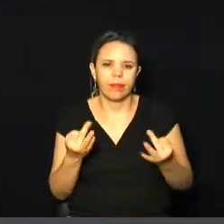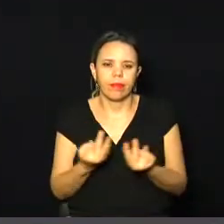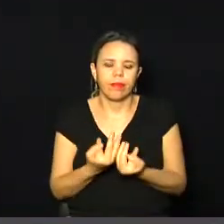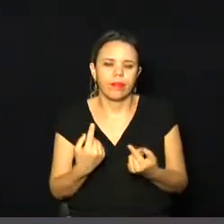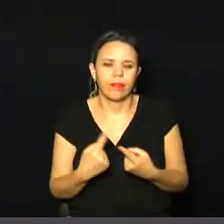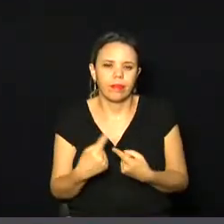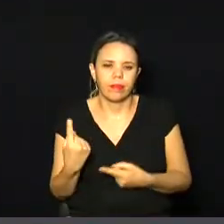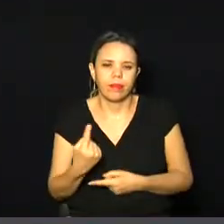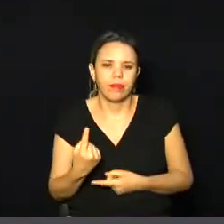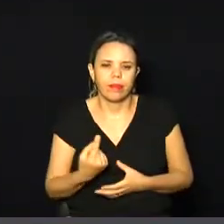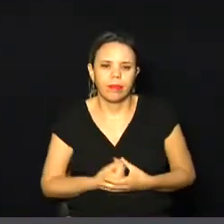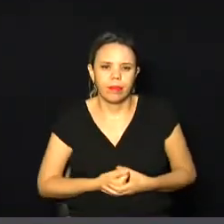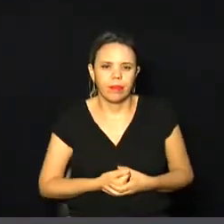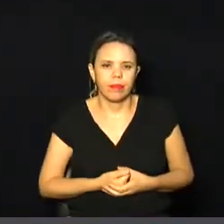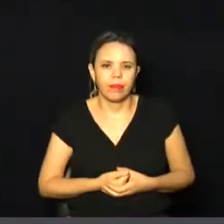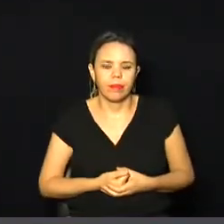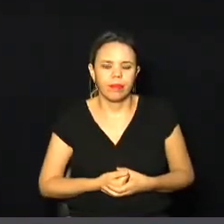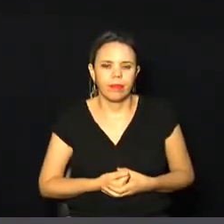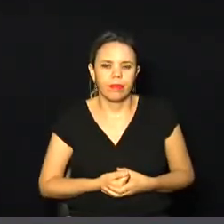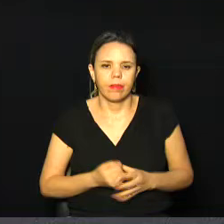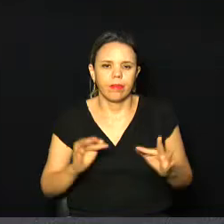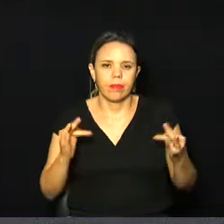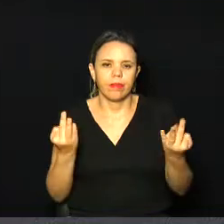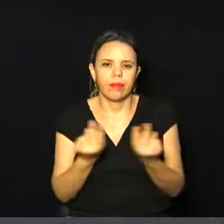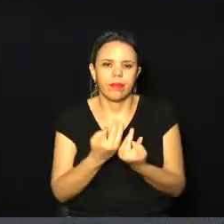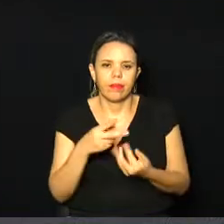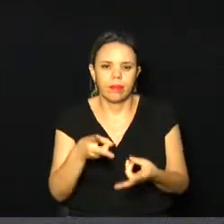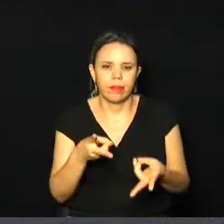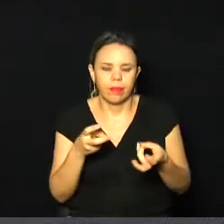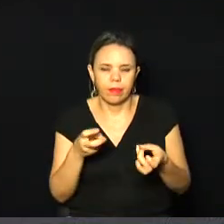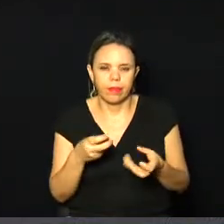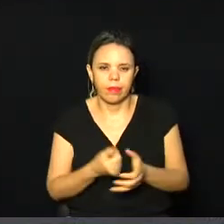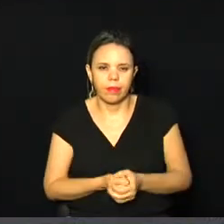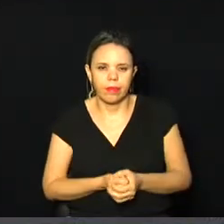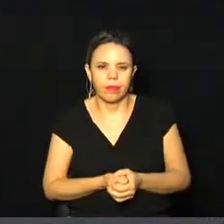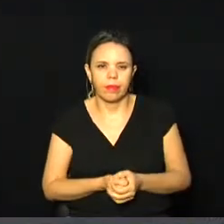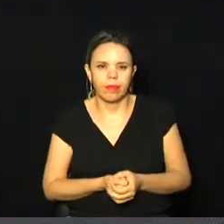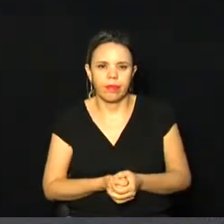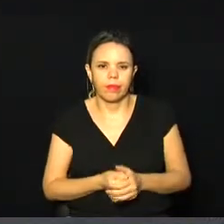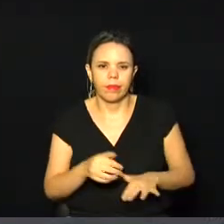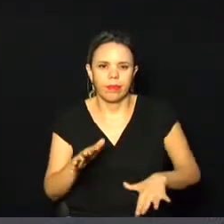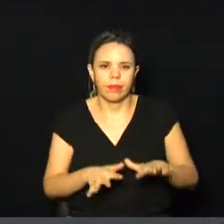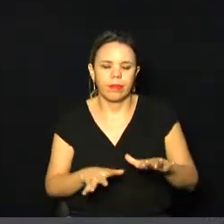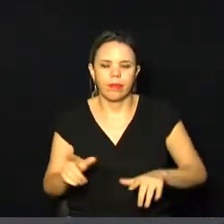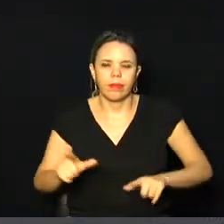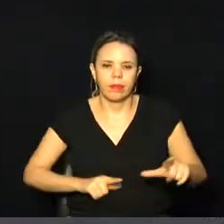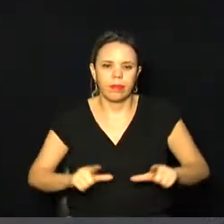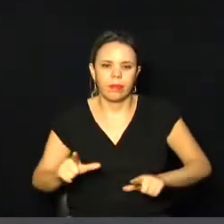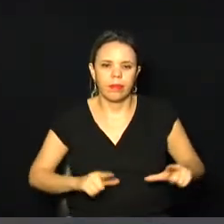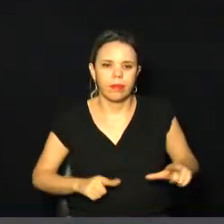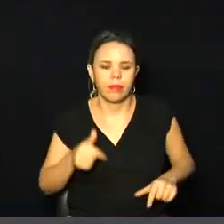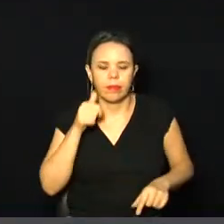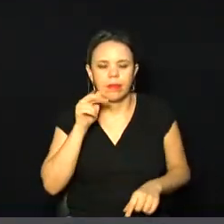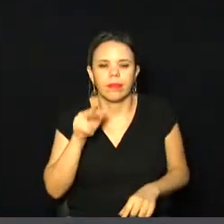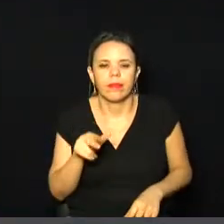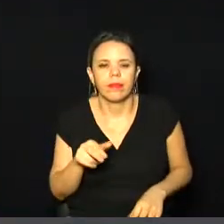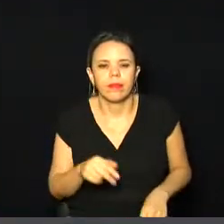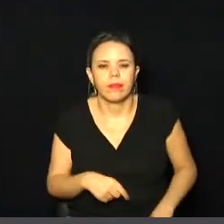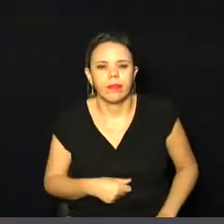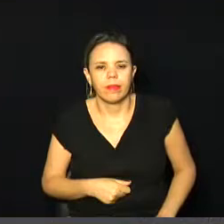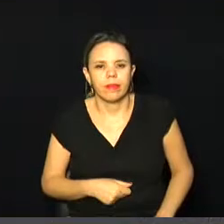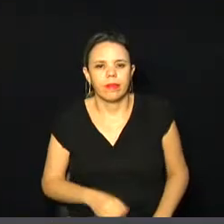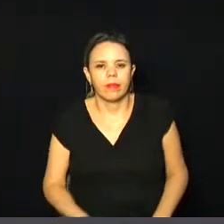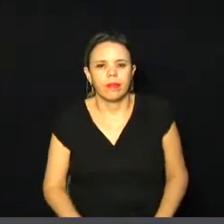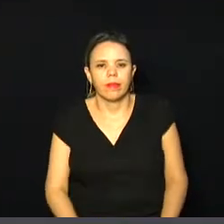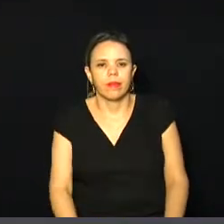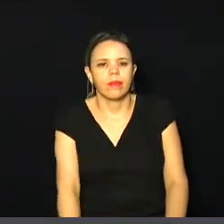já estou isolada. Né? Então, a família, se você perceber que talvez uma prima, a sua irmã, né?